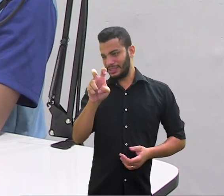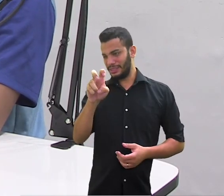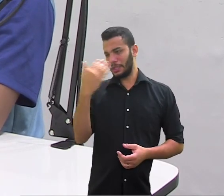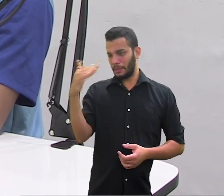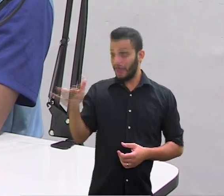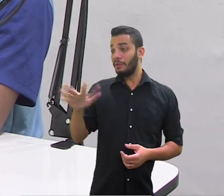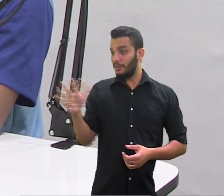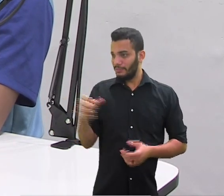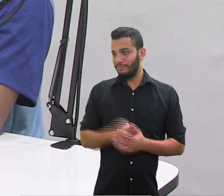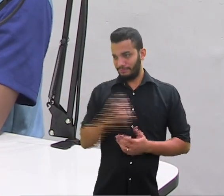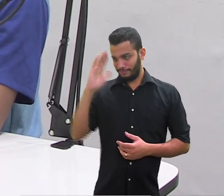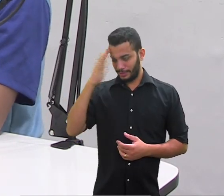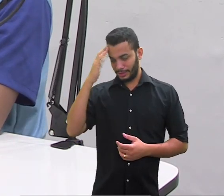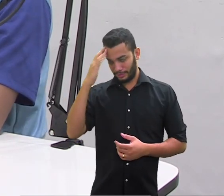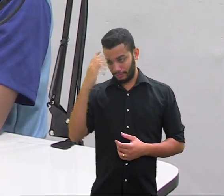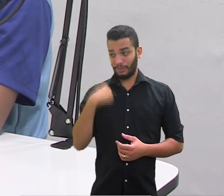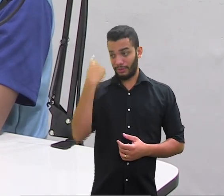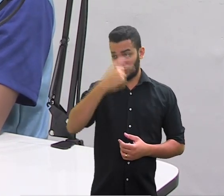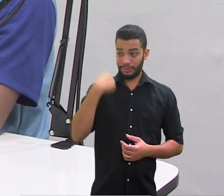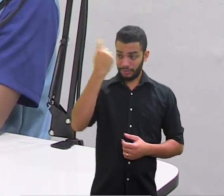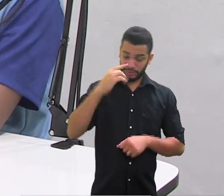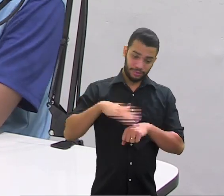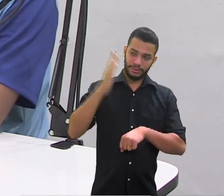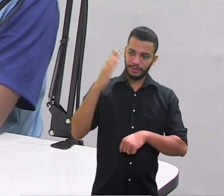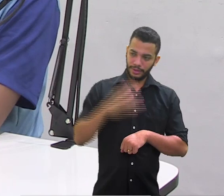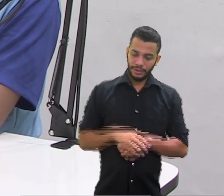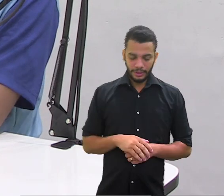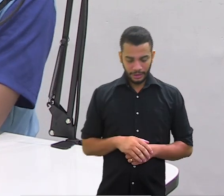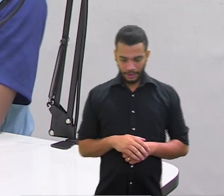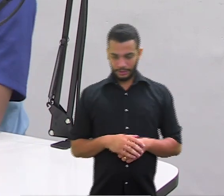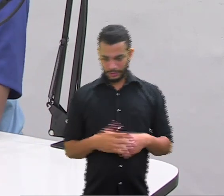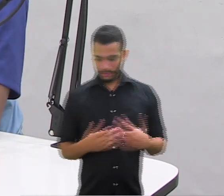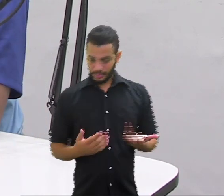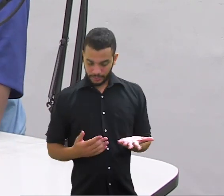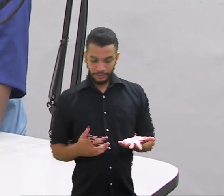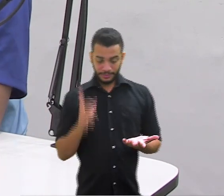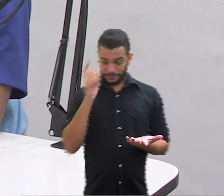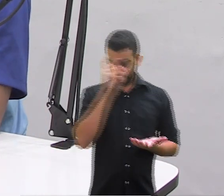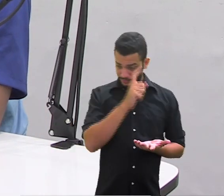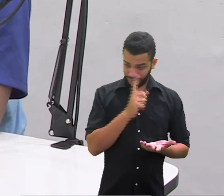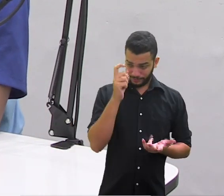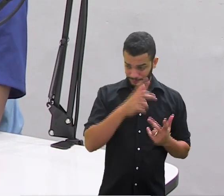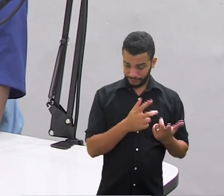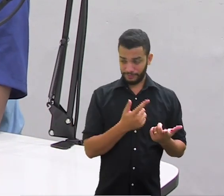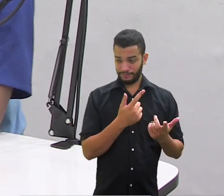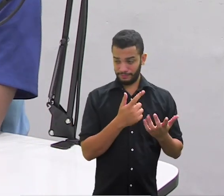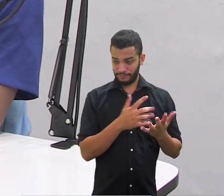área tecnológica, né? Que vai facilitar o Sim. trabalho, que é totalmente dentro